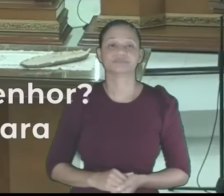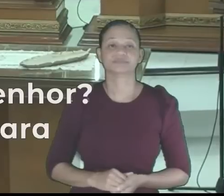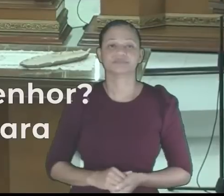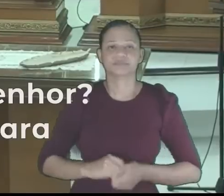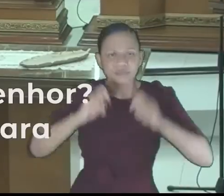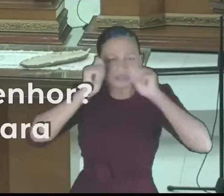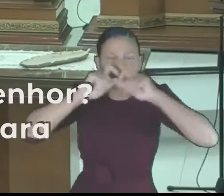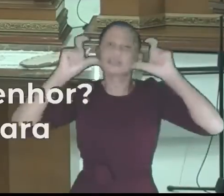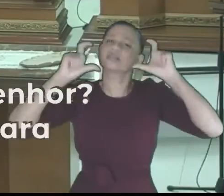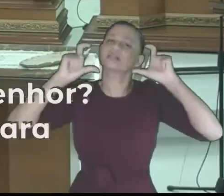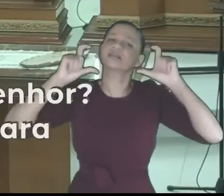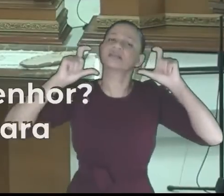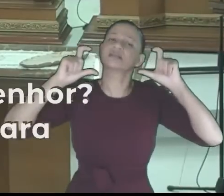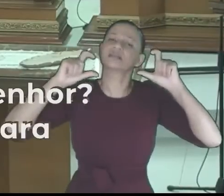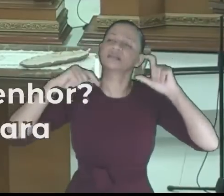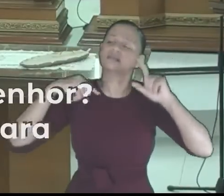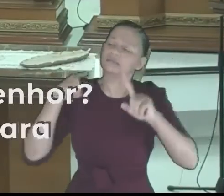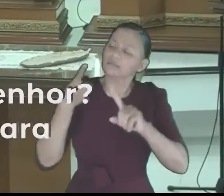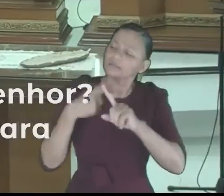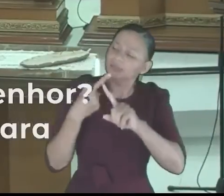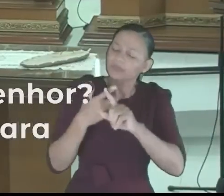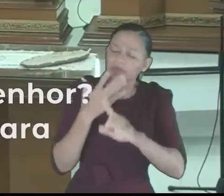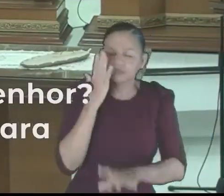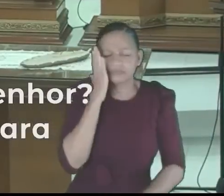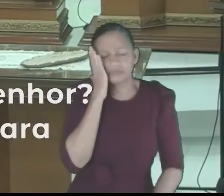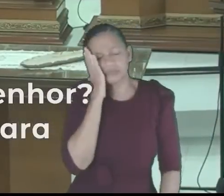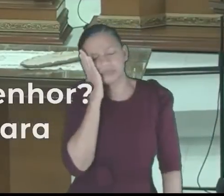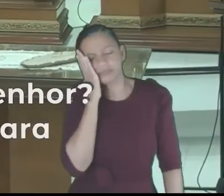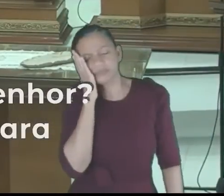Desperta, porque dormes,